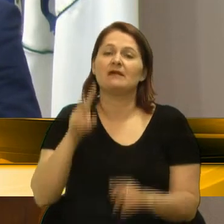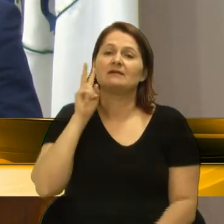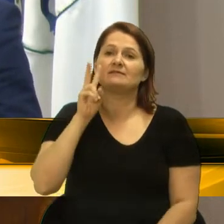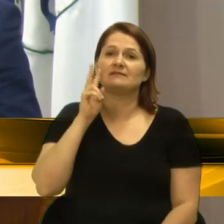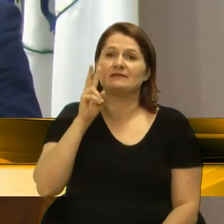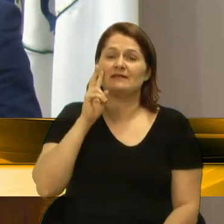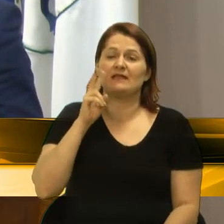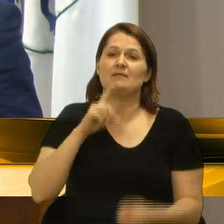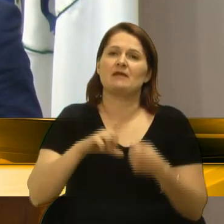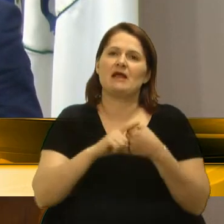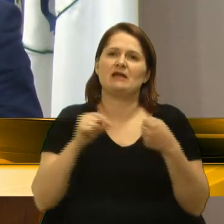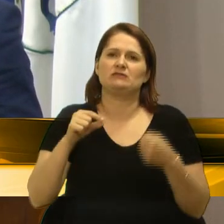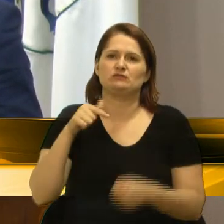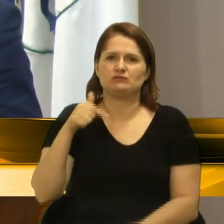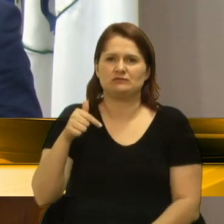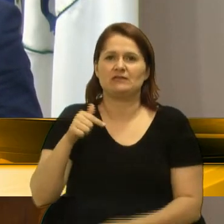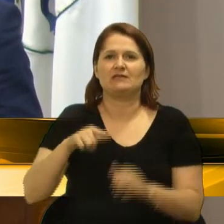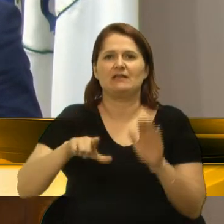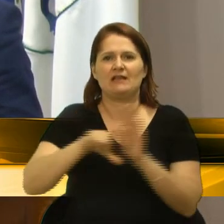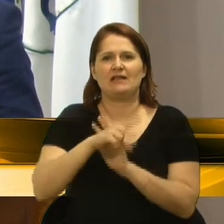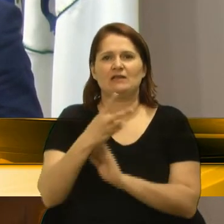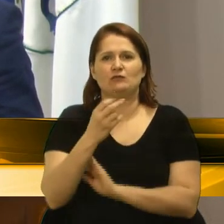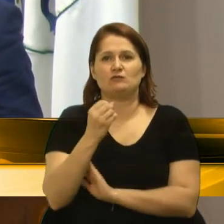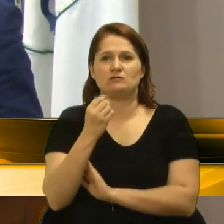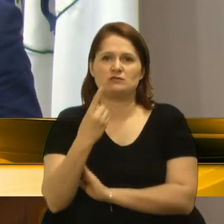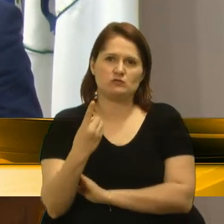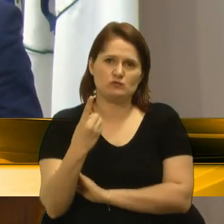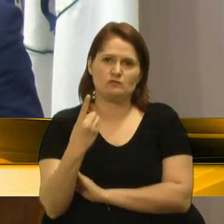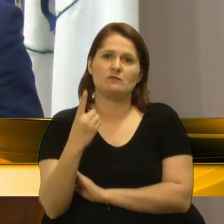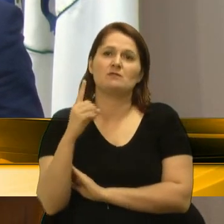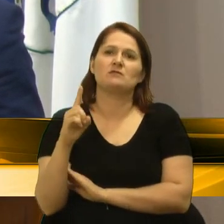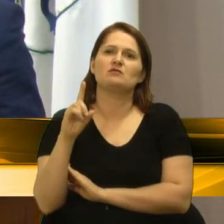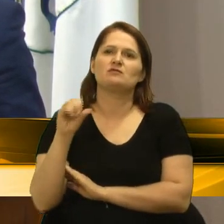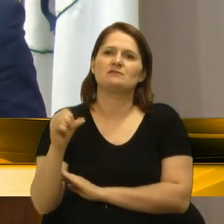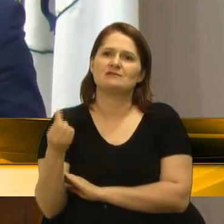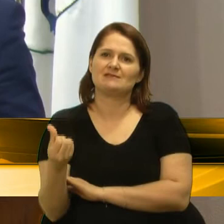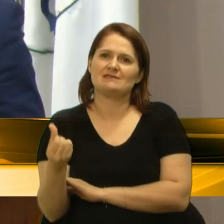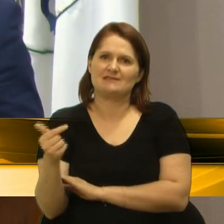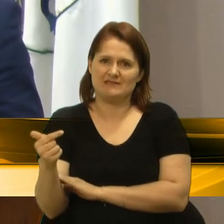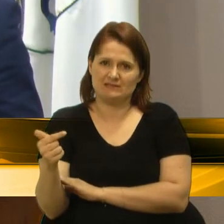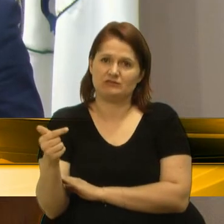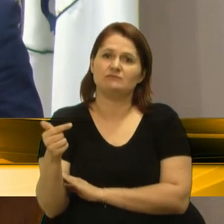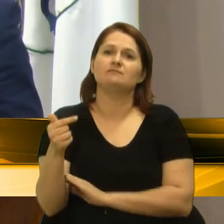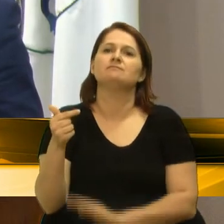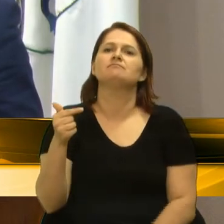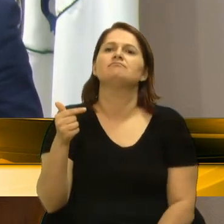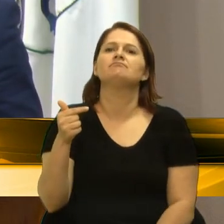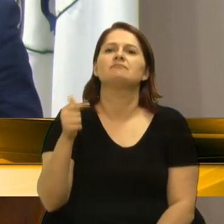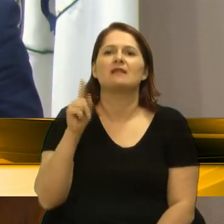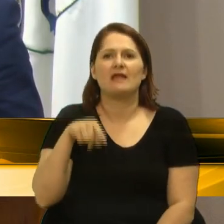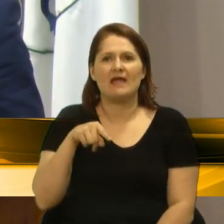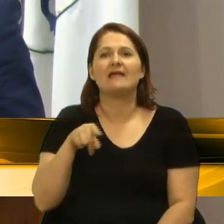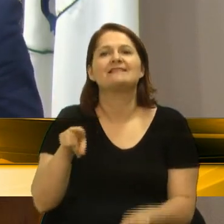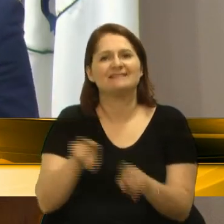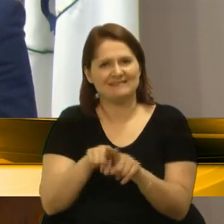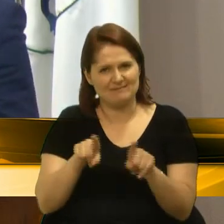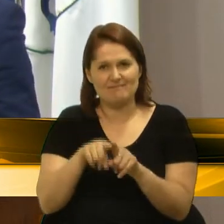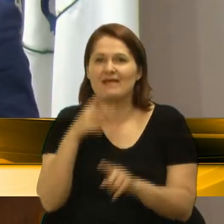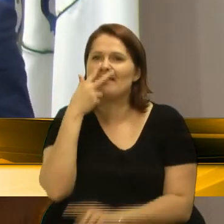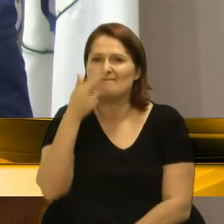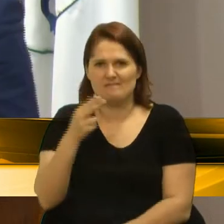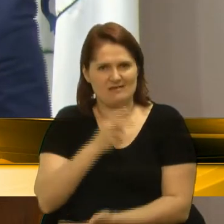Decreto-Lei 201 de 1967, ele atinge os vereadores. A